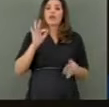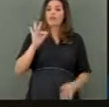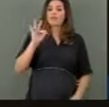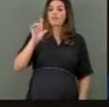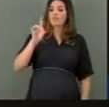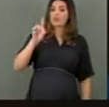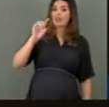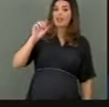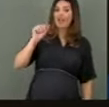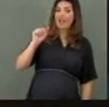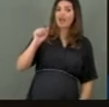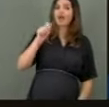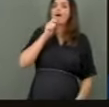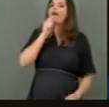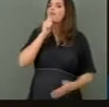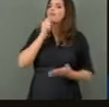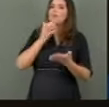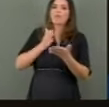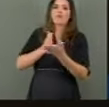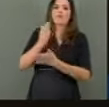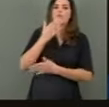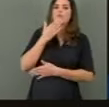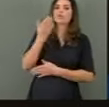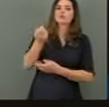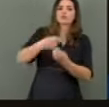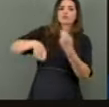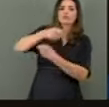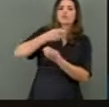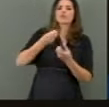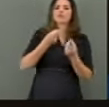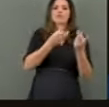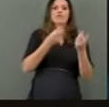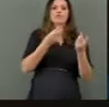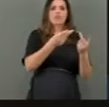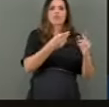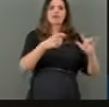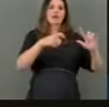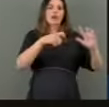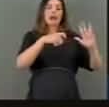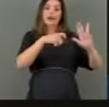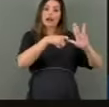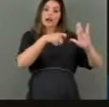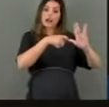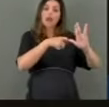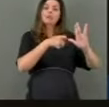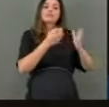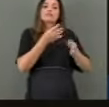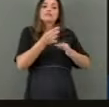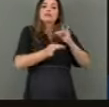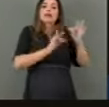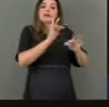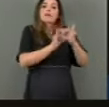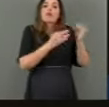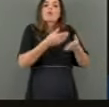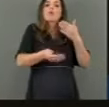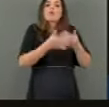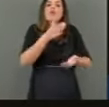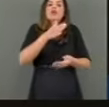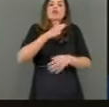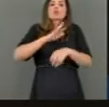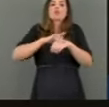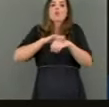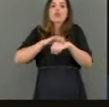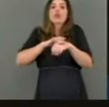FDA não aprovou o pedido de comercialização de cannabis para o tratamento de qualquer doença ou condição clínica.